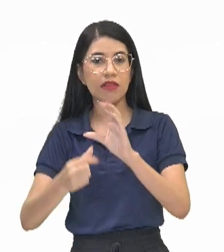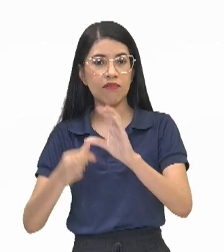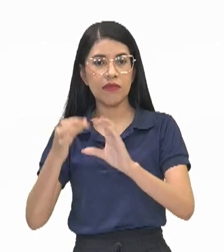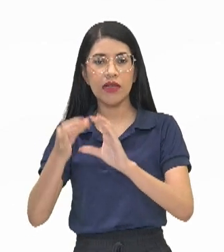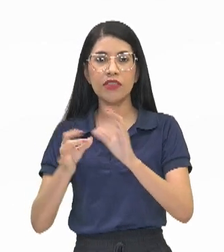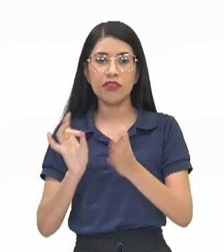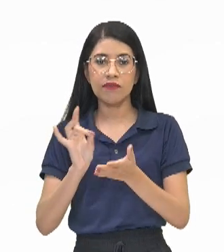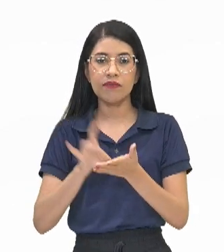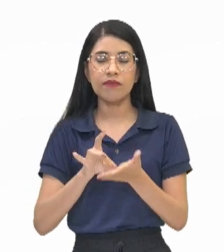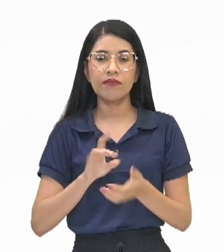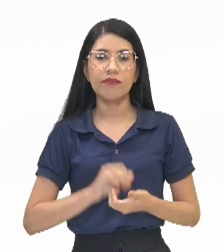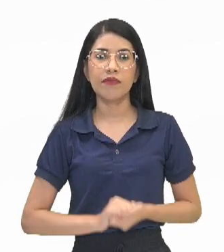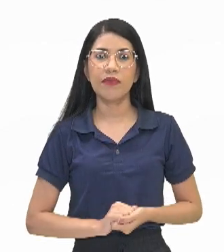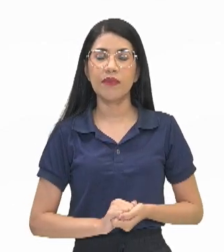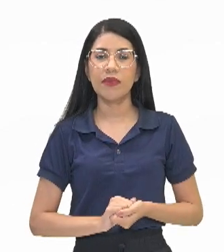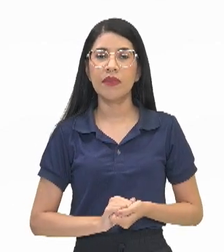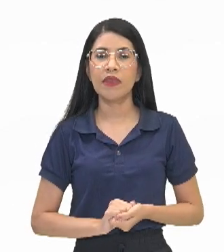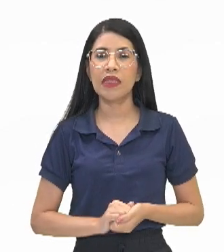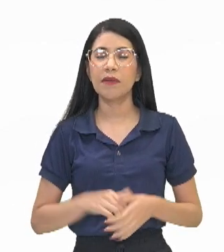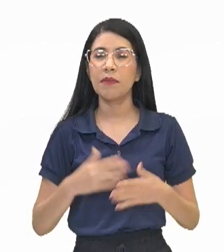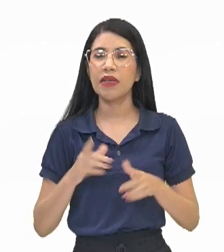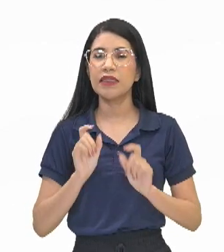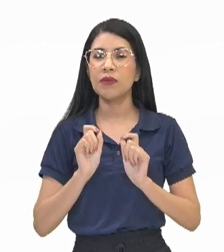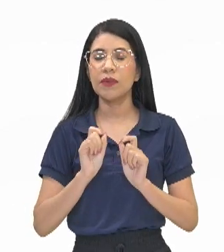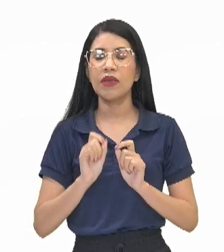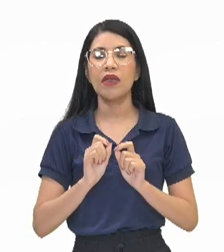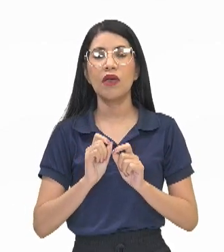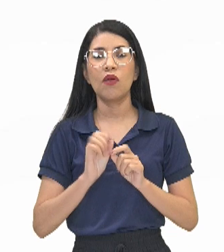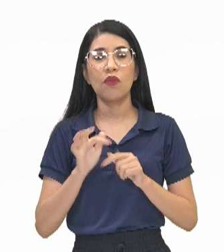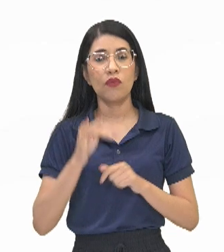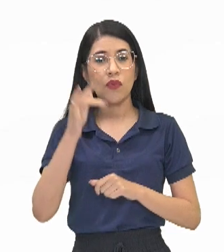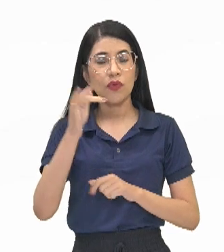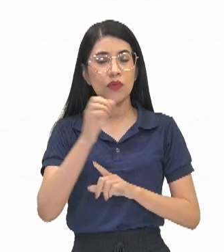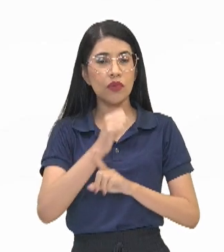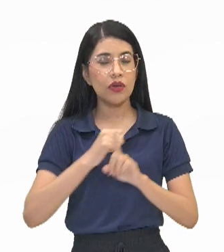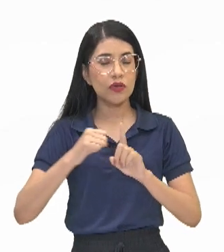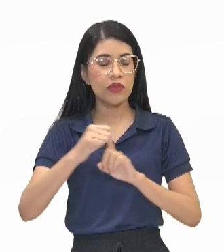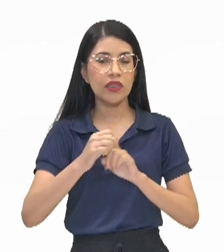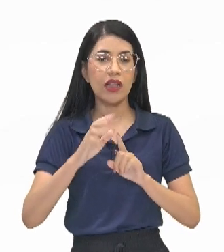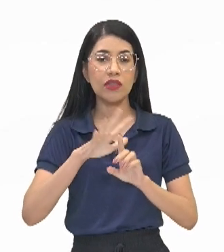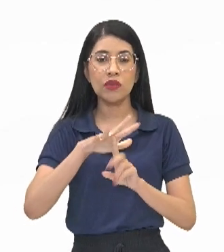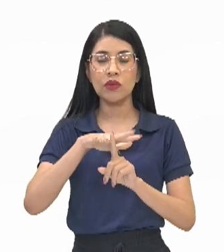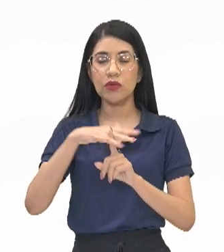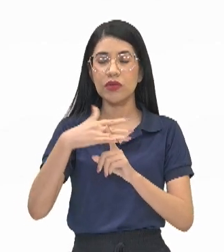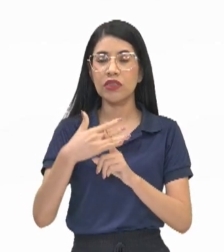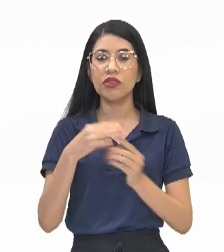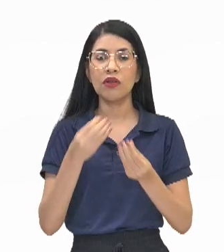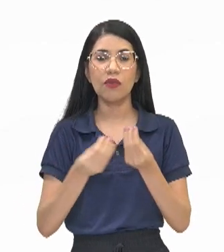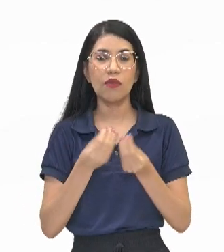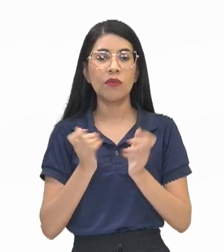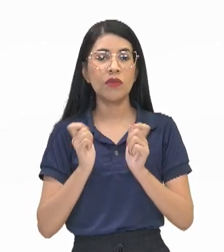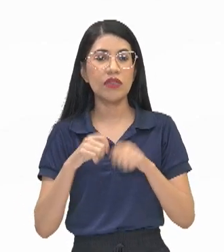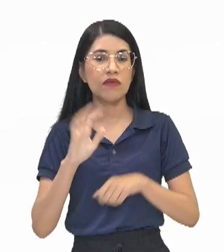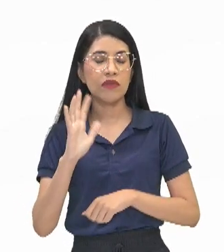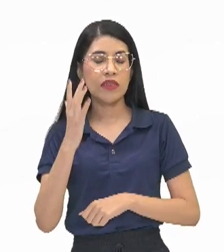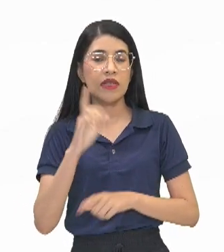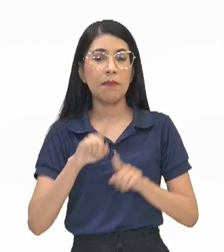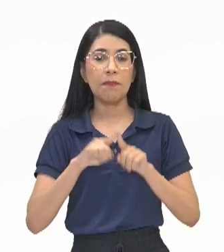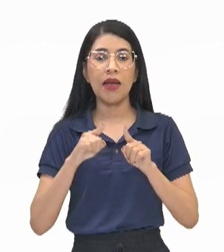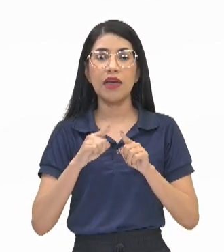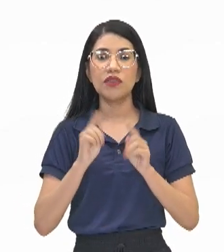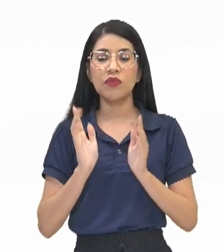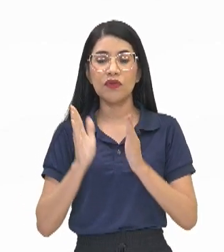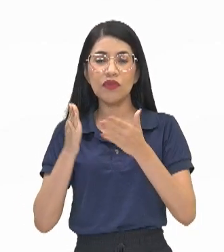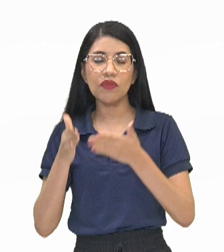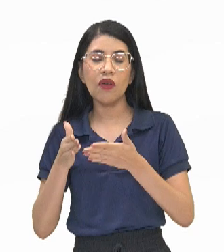tá bom? Agora, tendo como horizonte a sociedade socialista. Mas a crítica aqui é em torno do